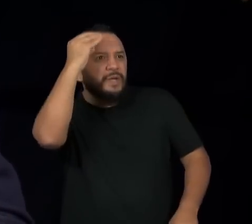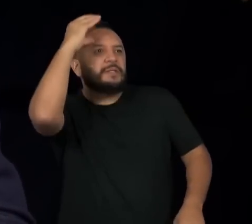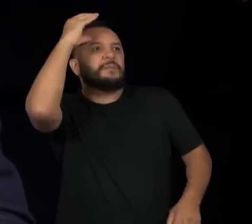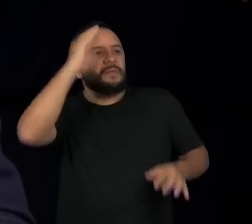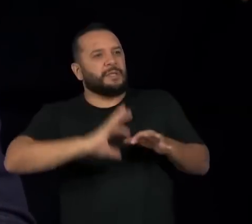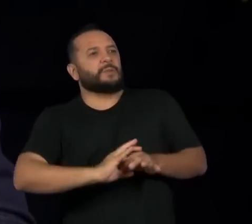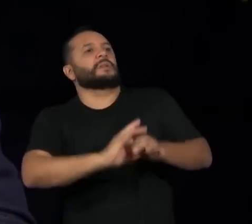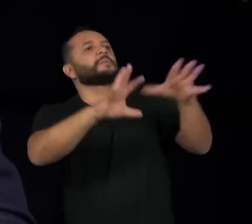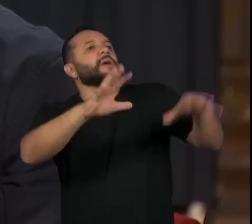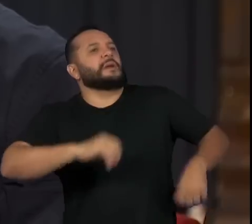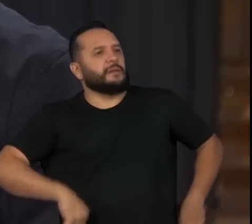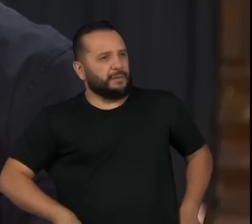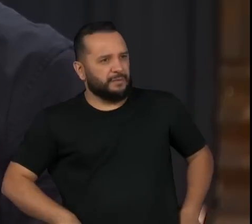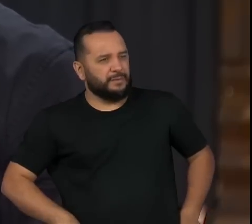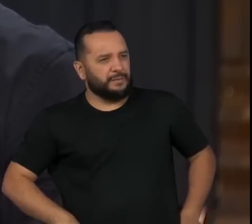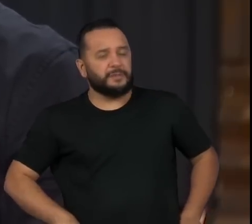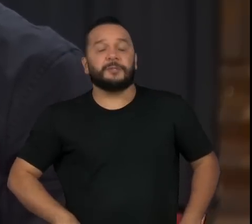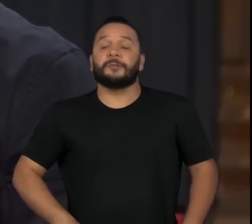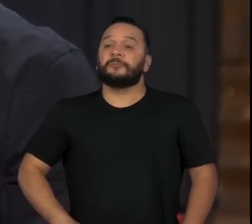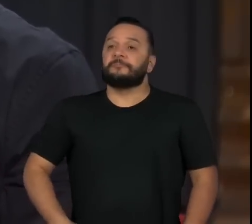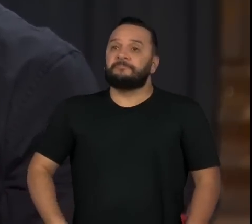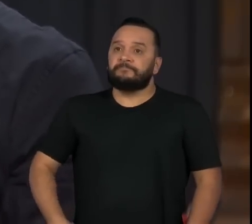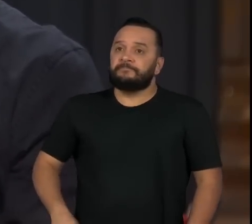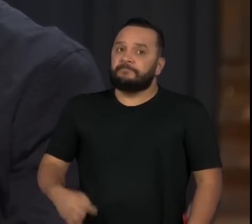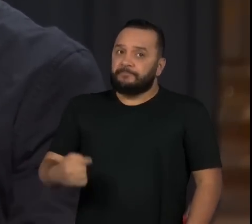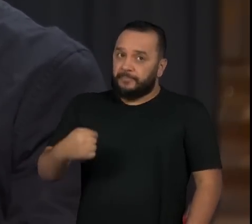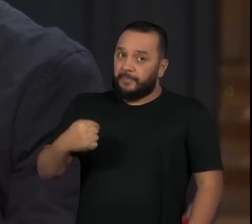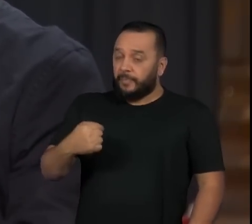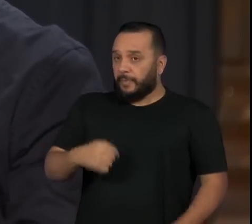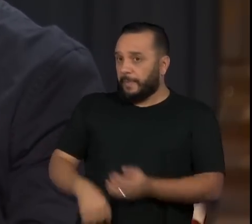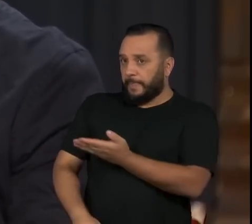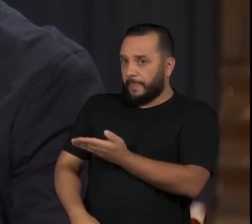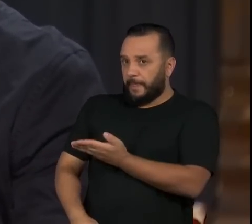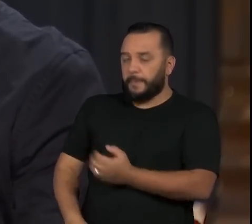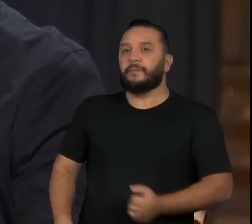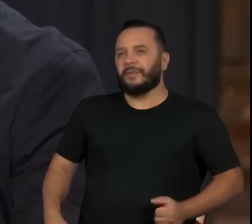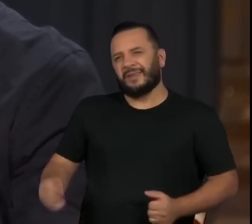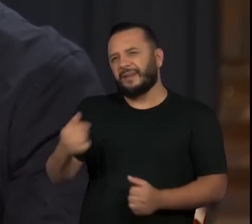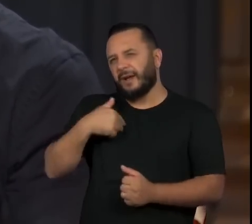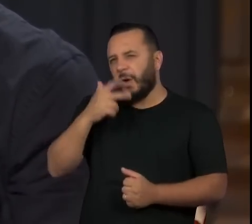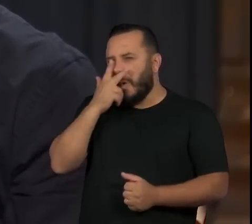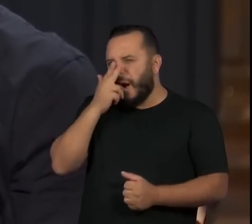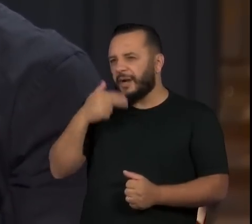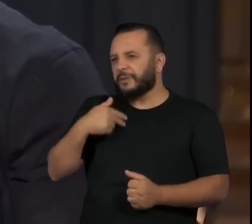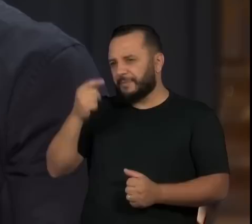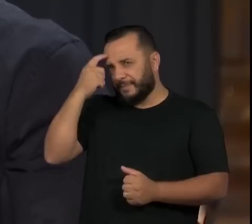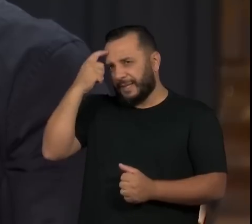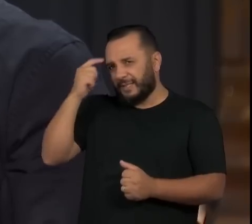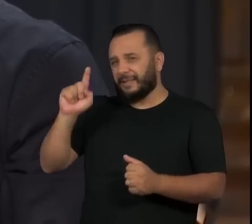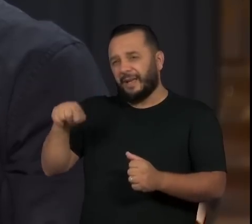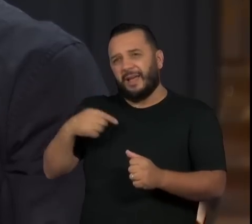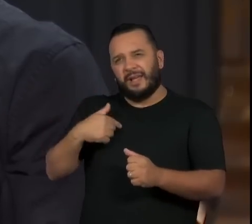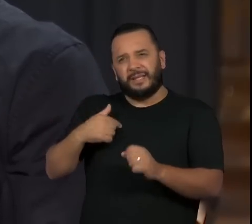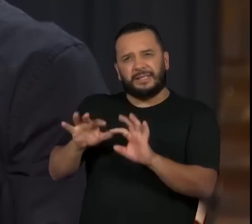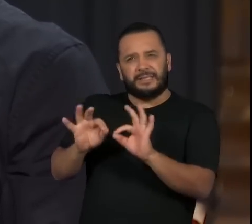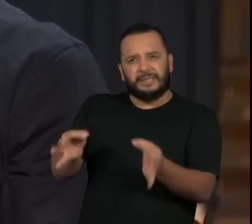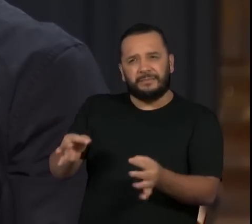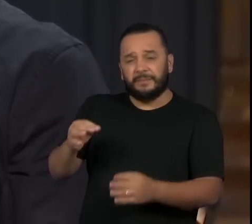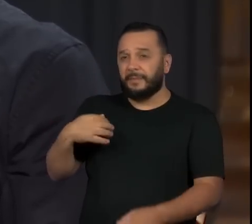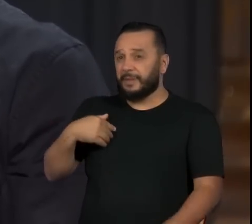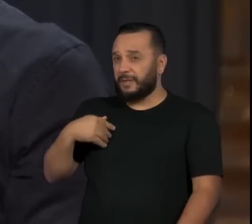Eduardo? Eu cheguei à conclusão, Márcia, e pode ser uma conclusão muito simples, muito óbvia, né? Mas